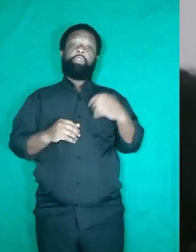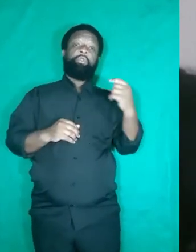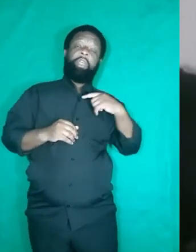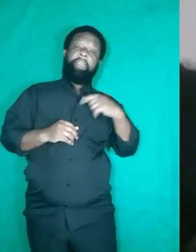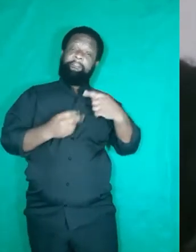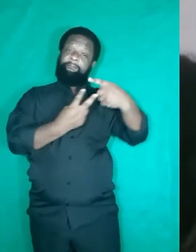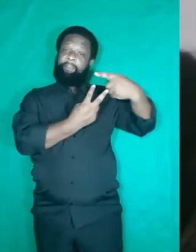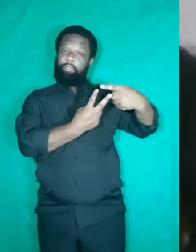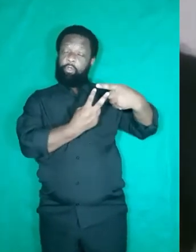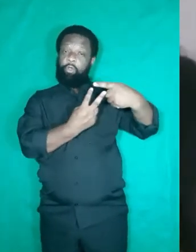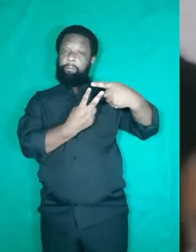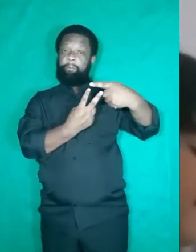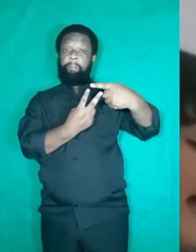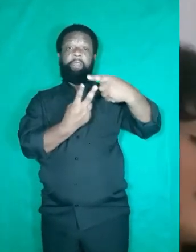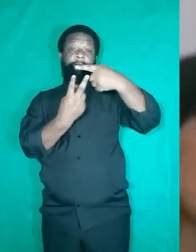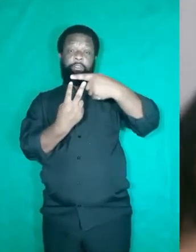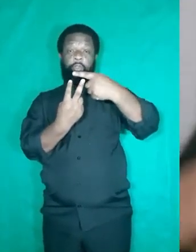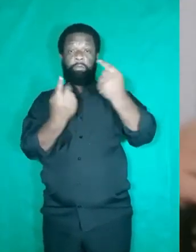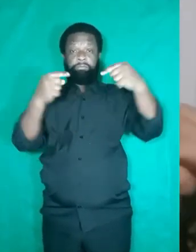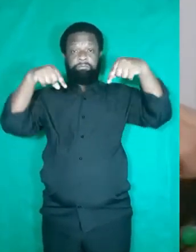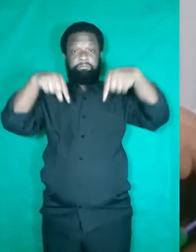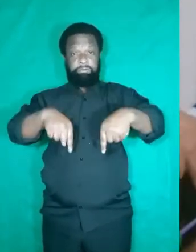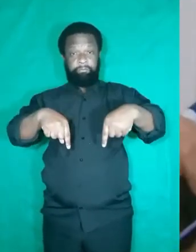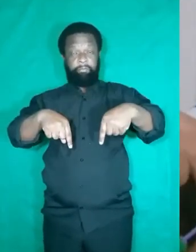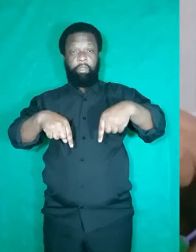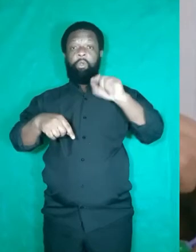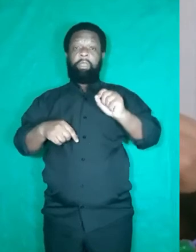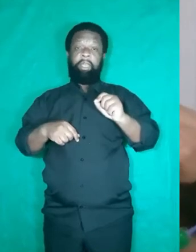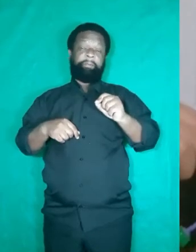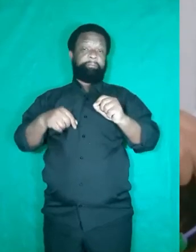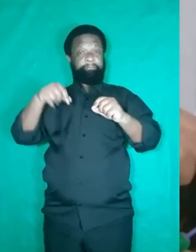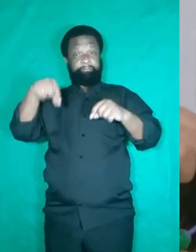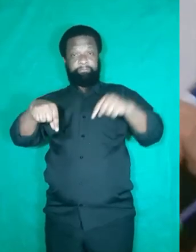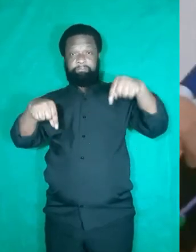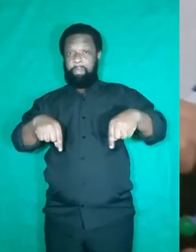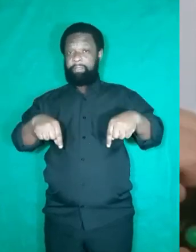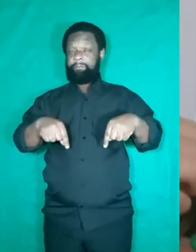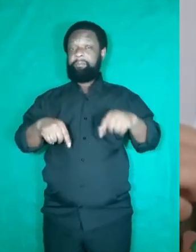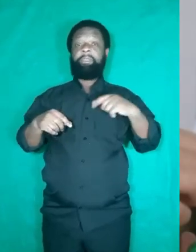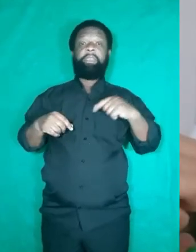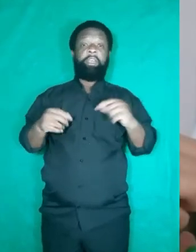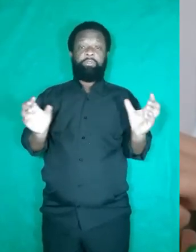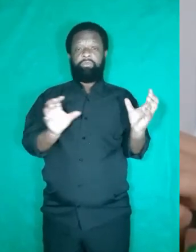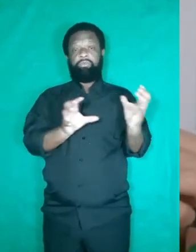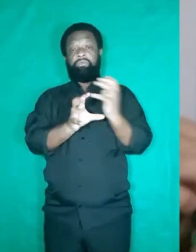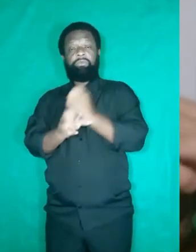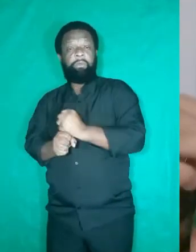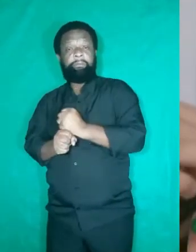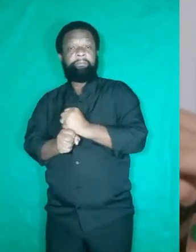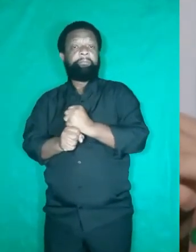2 vetores, então, apontando para baixo, ou seja, um vetor para cá e um vetor para cá. Eles se